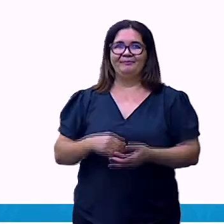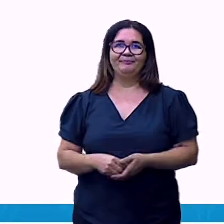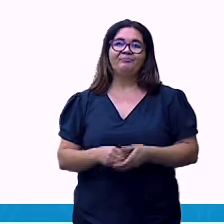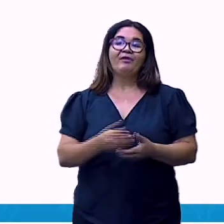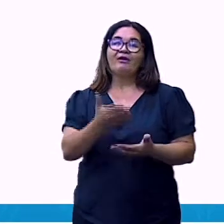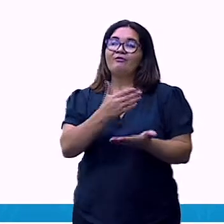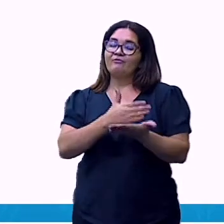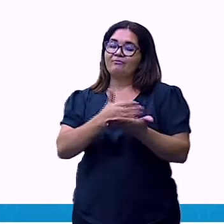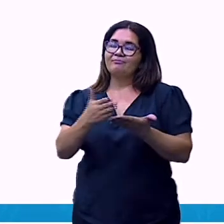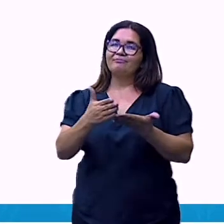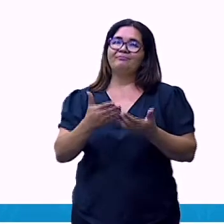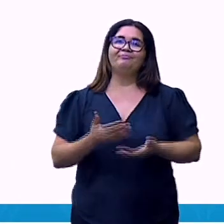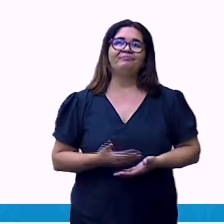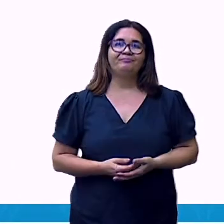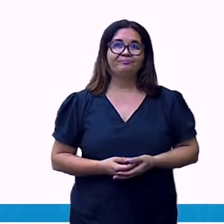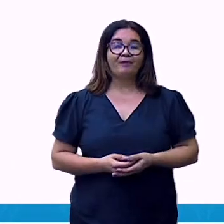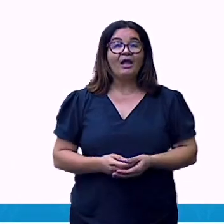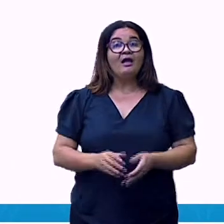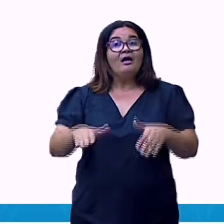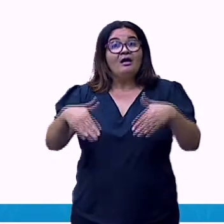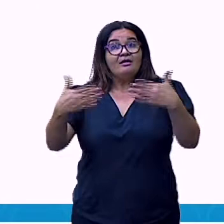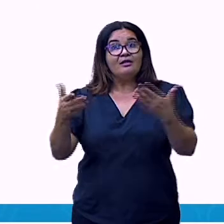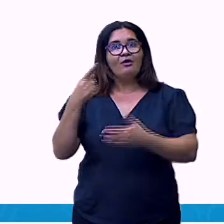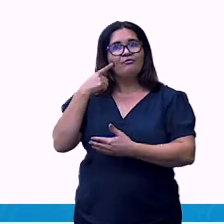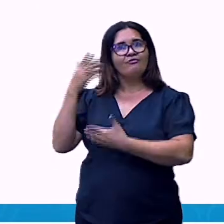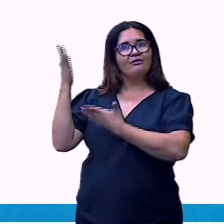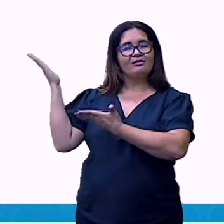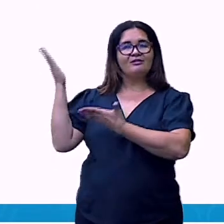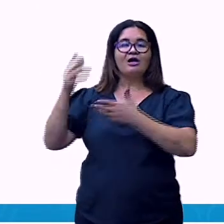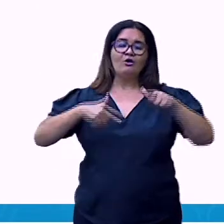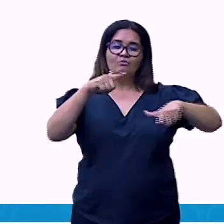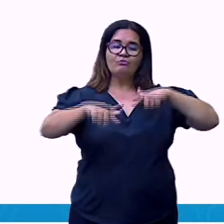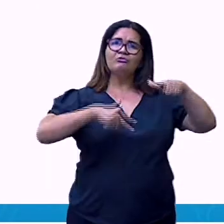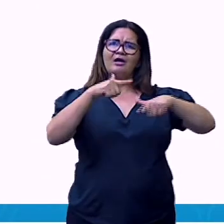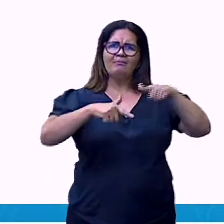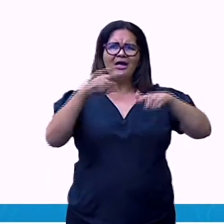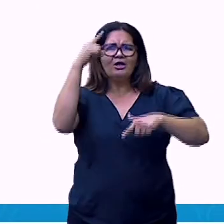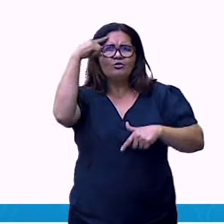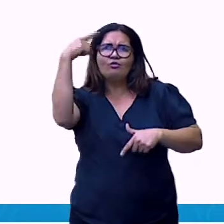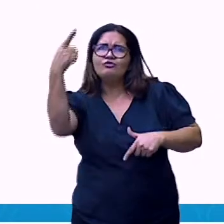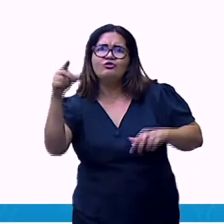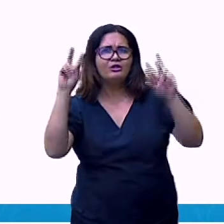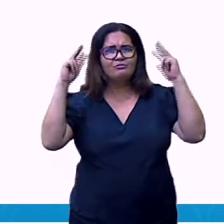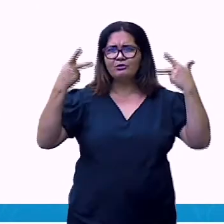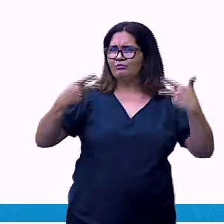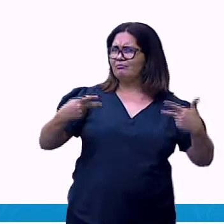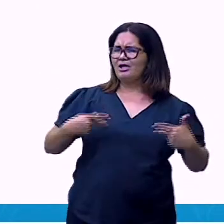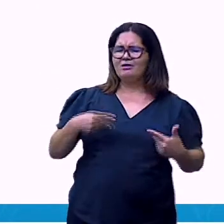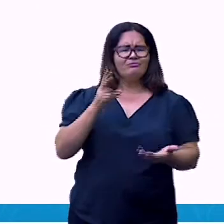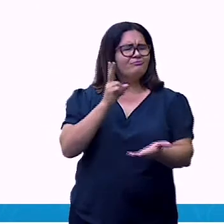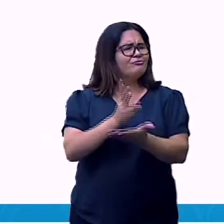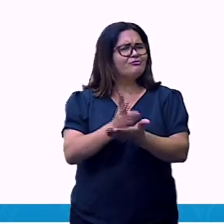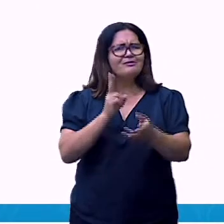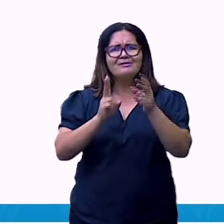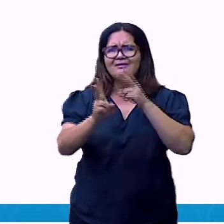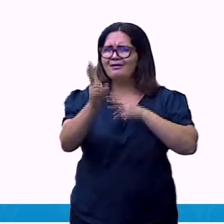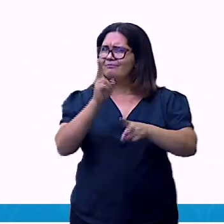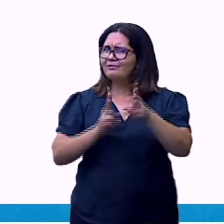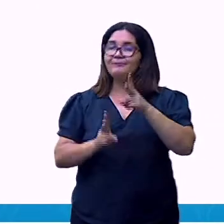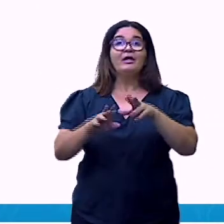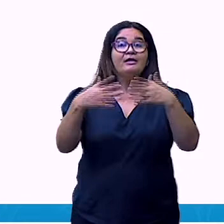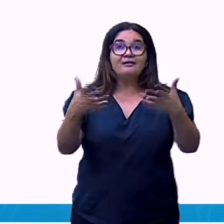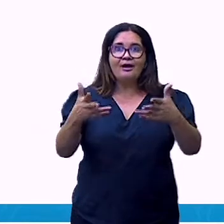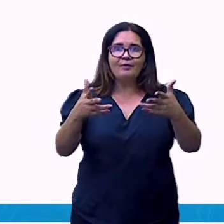Vamos começar? O trabalho sempre fez parte do cotidiano do ser humano. Graças ao trabalho,